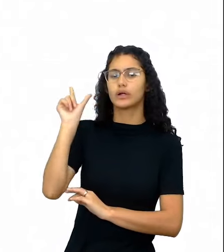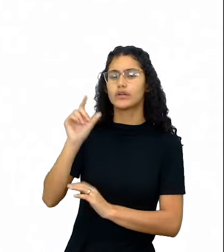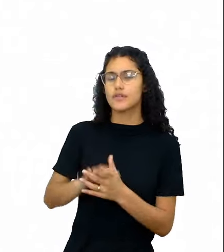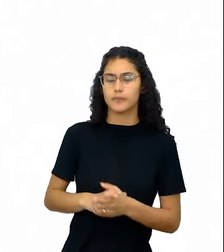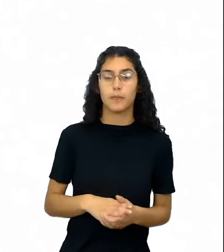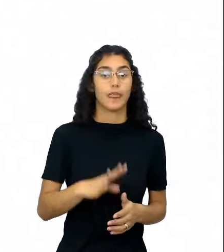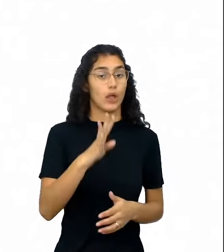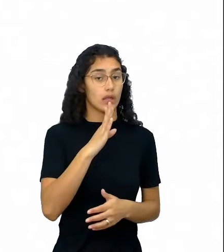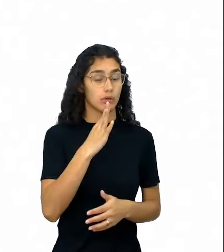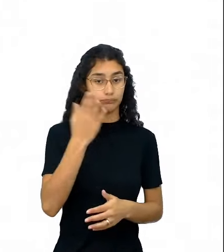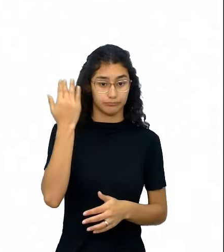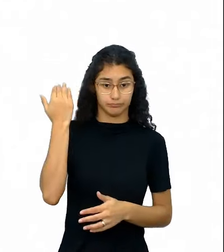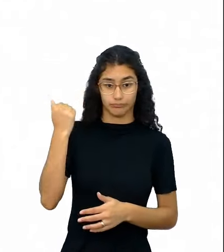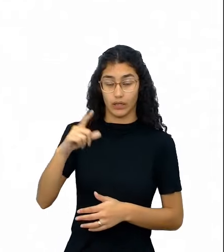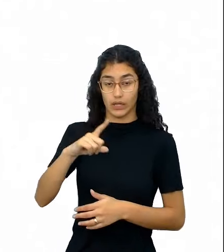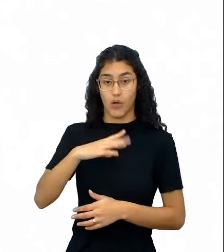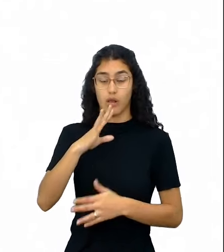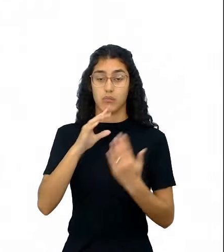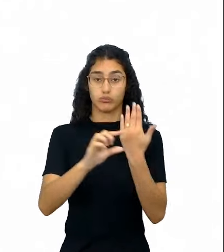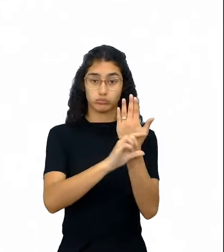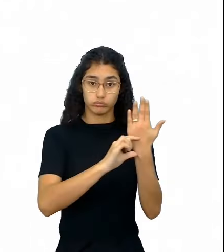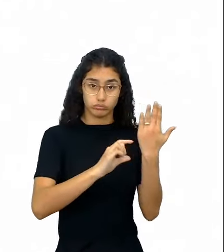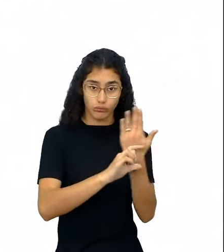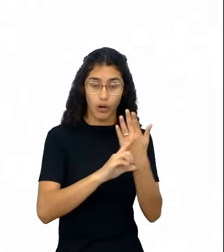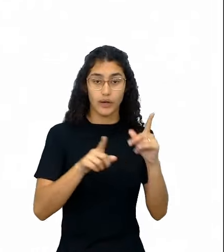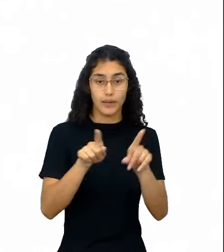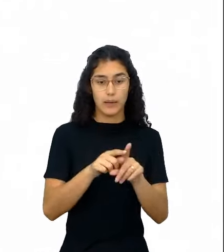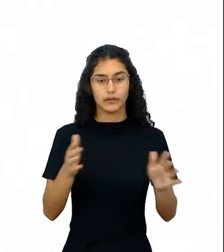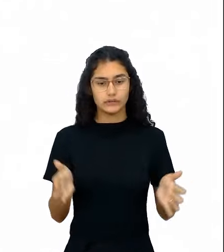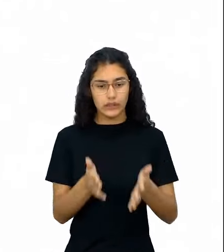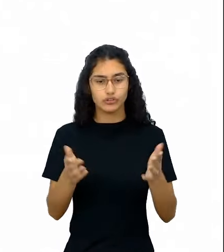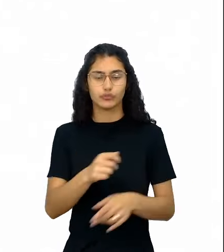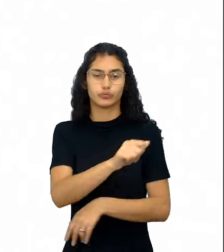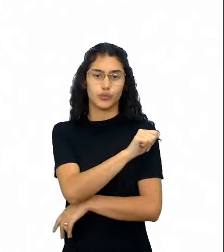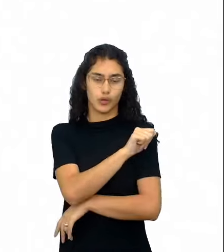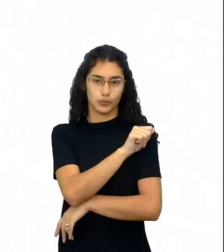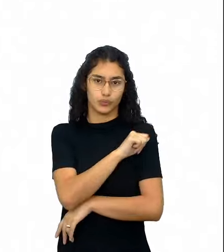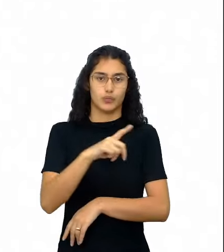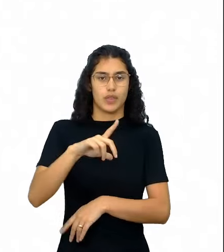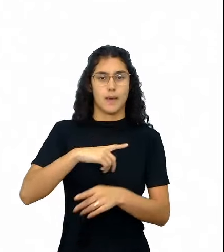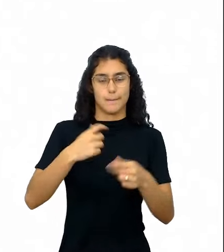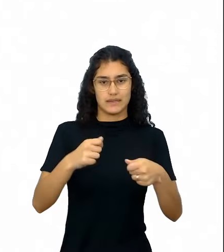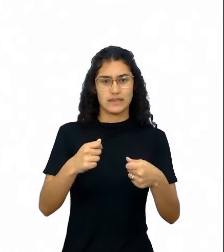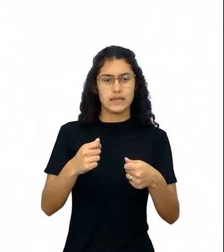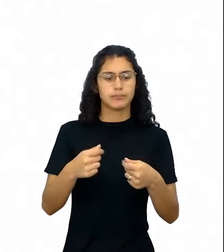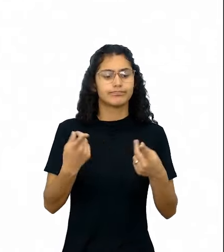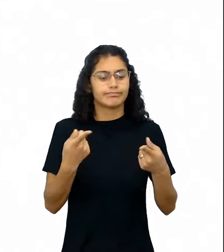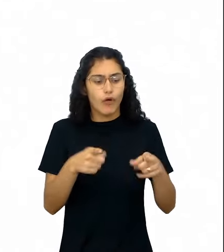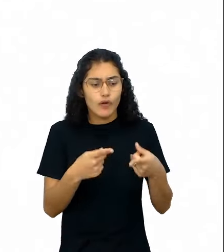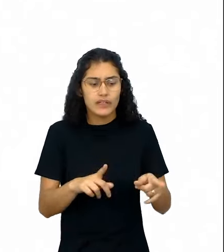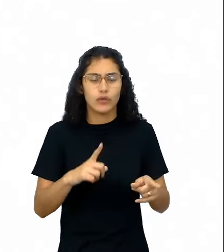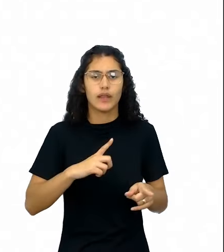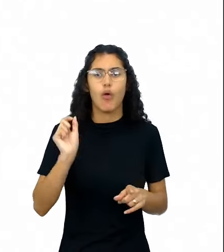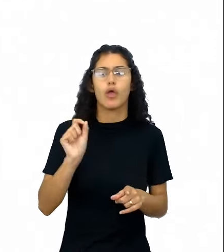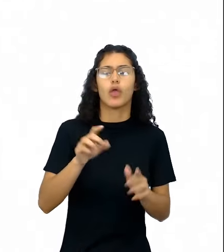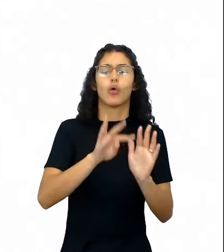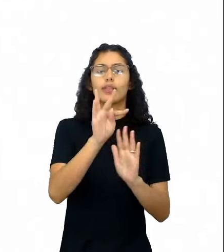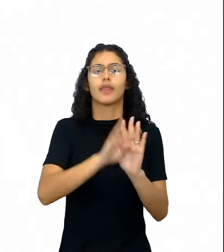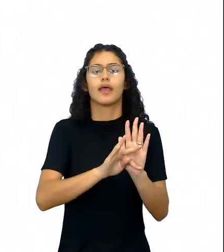prévios, conhecimento do autor, o incentivo dado ao aluno, o incentivo a provocação mesmo, né? O que será que esse